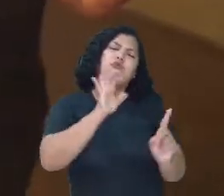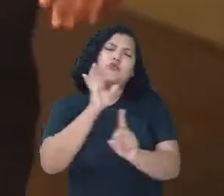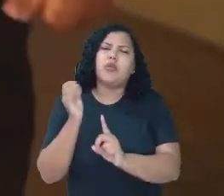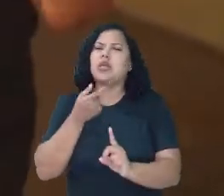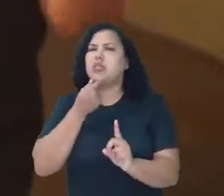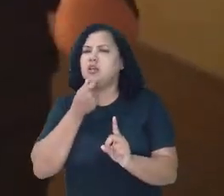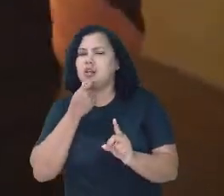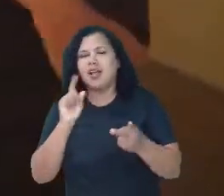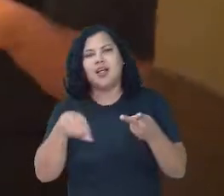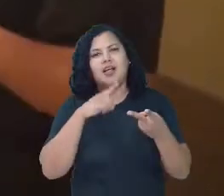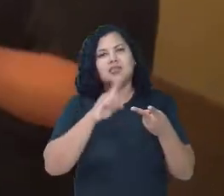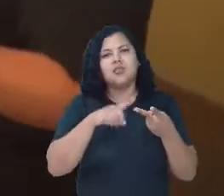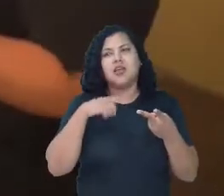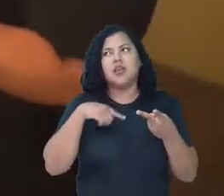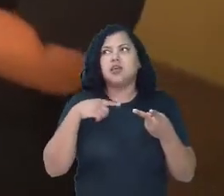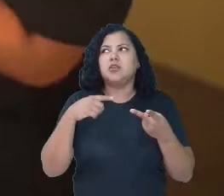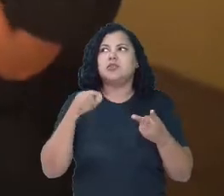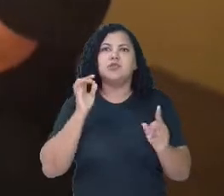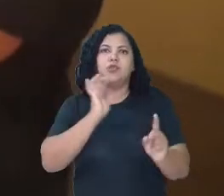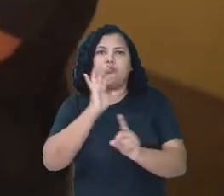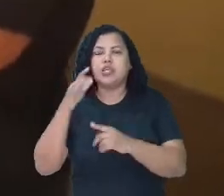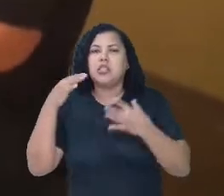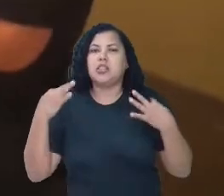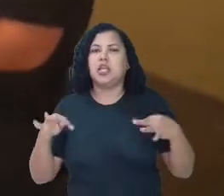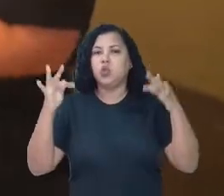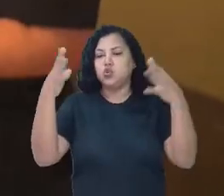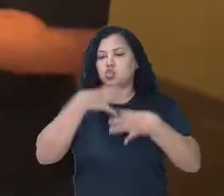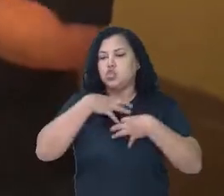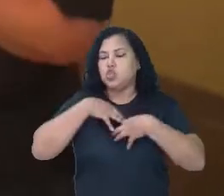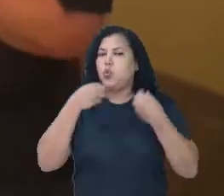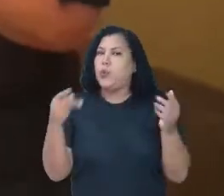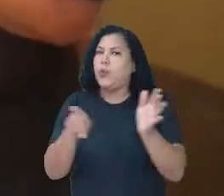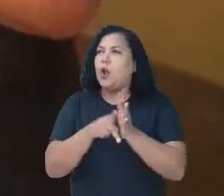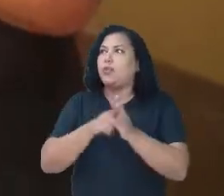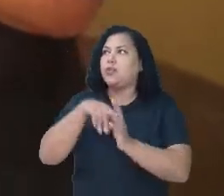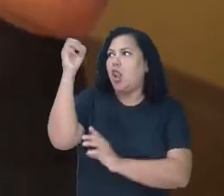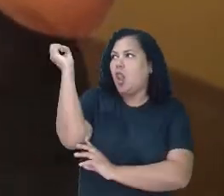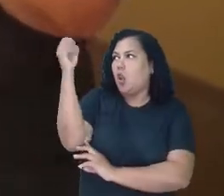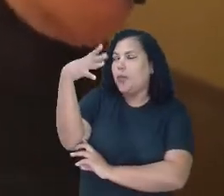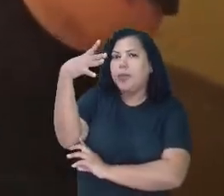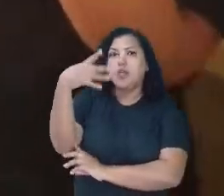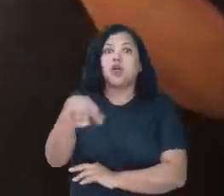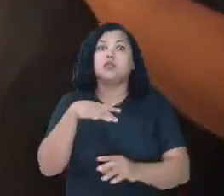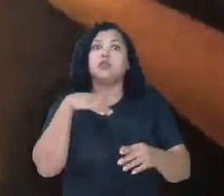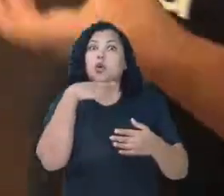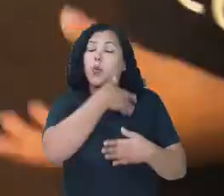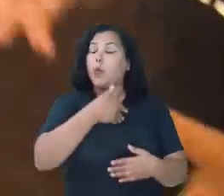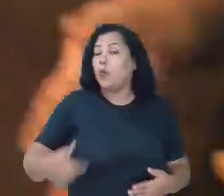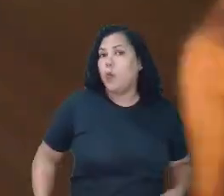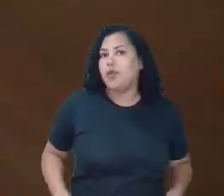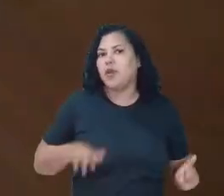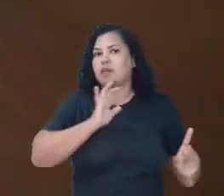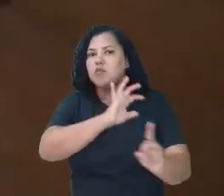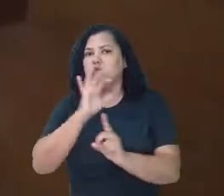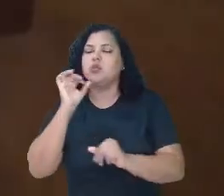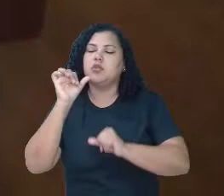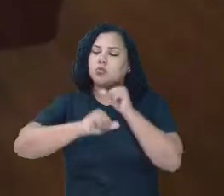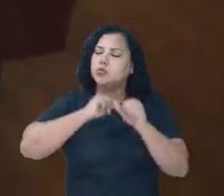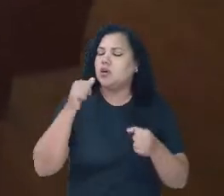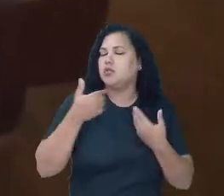com questões de tecnologia, a forma como, por exemplo, a iluminação pública influenciou na mudança de